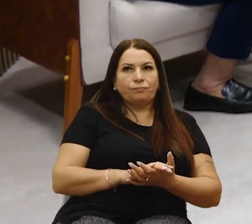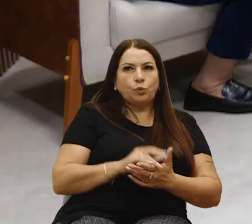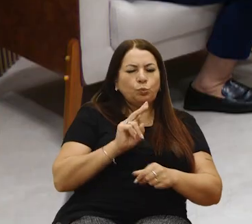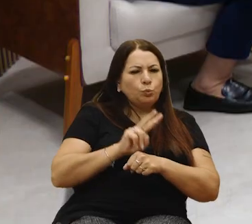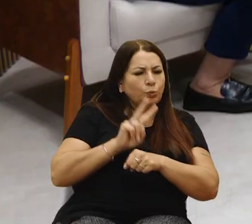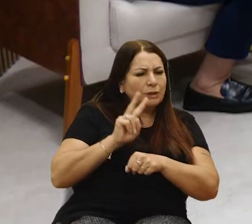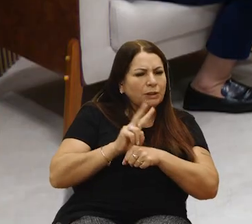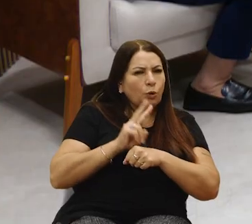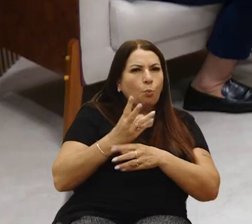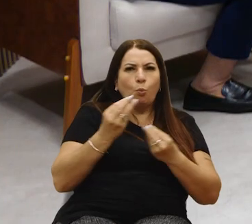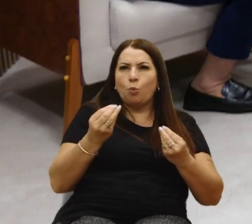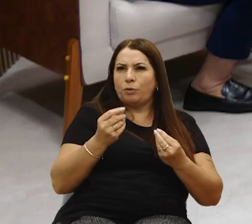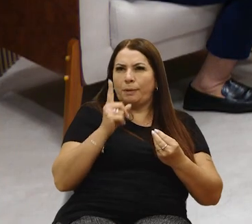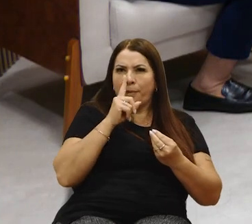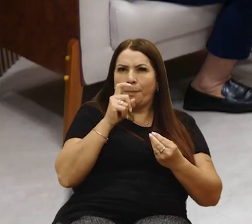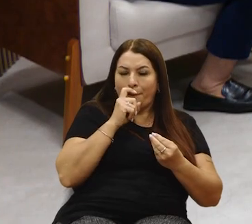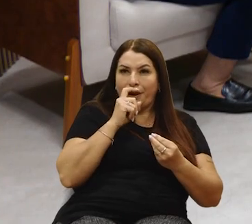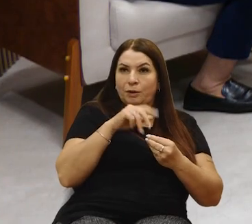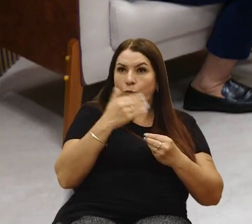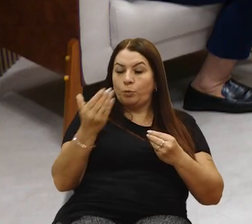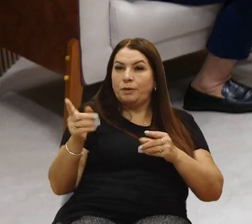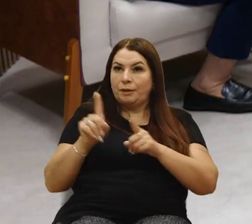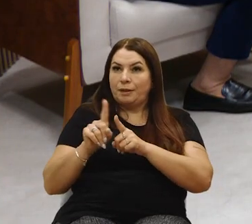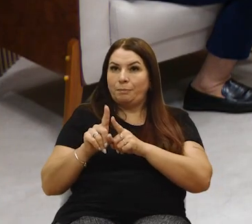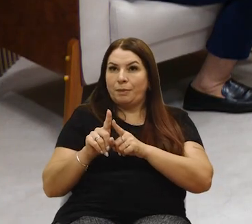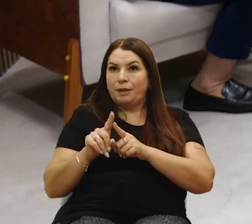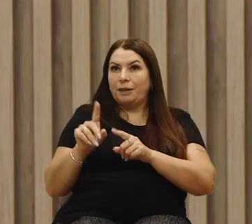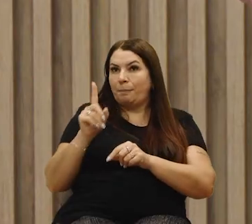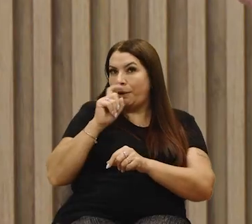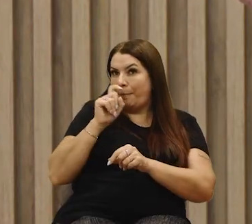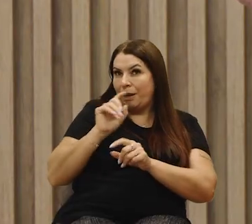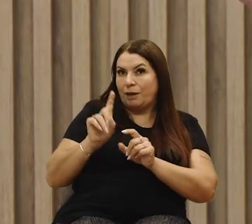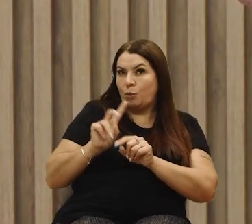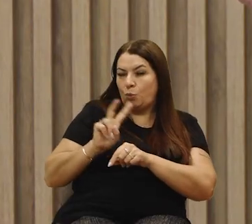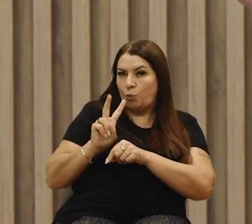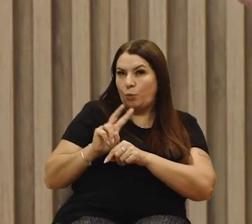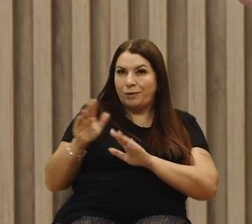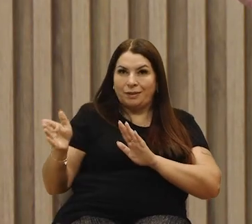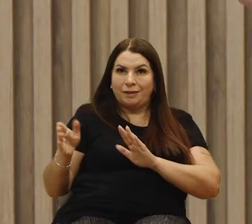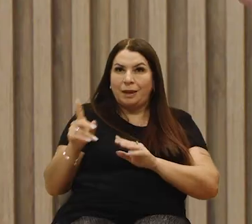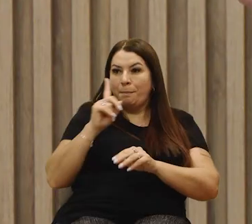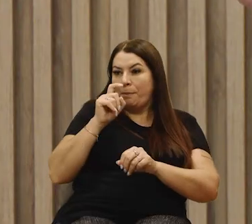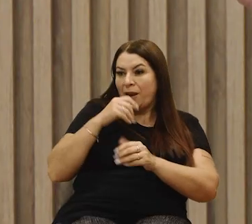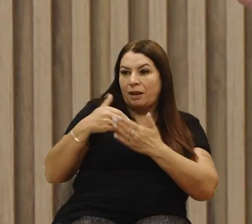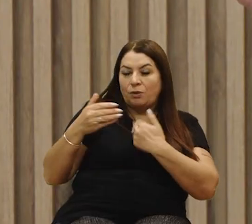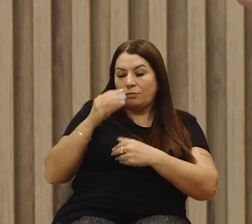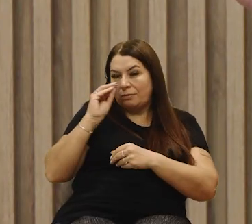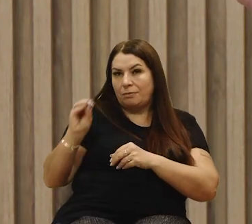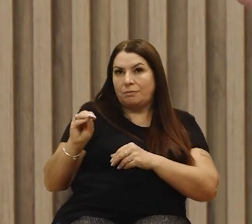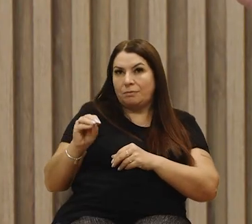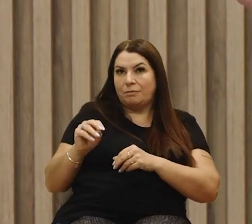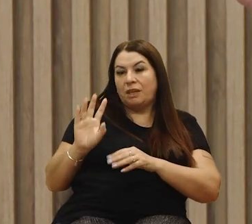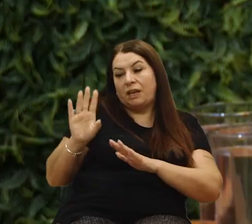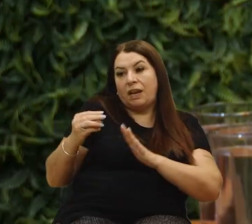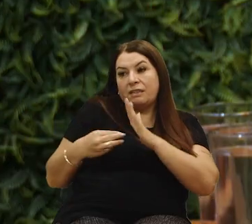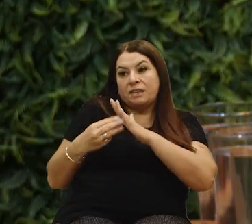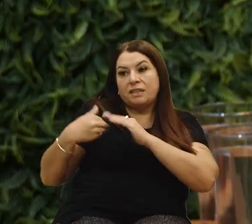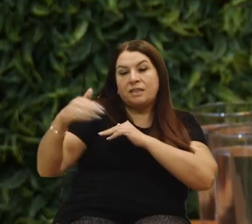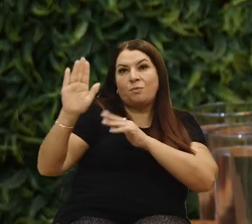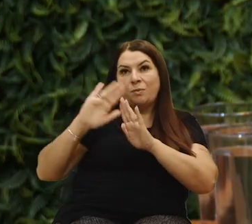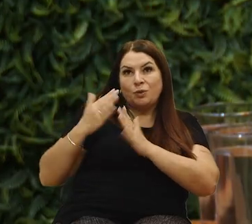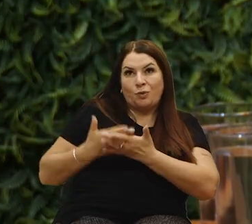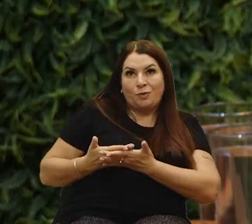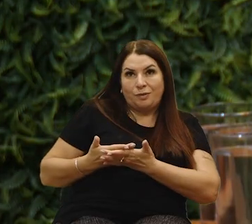hiperproteção, superproteção, mas também, de um outro lado, negligência. Porque a gente ainda tem, né, pais negligentes. É uma terceirização